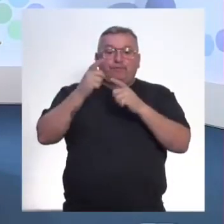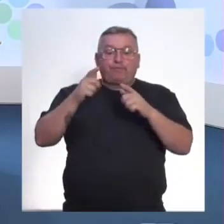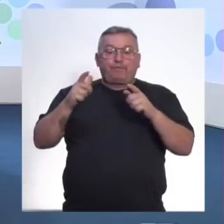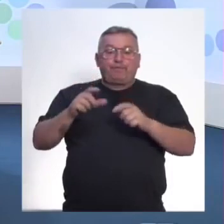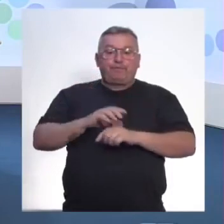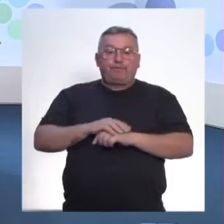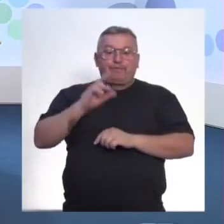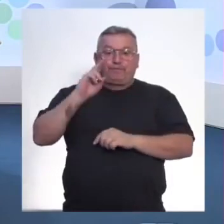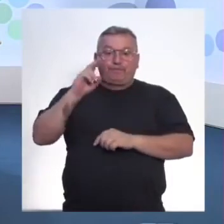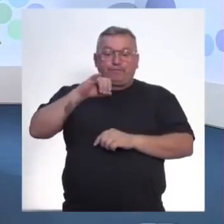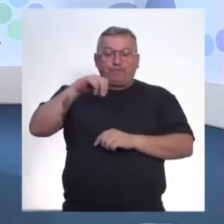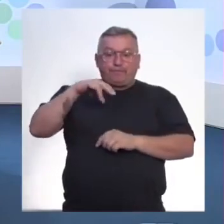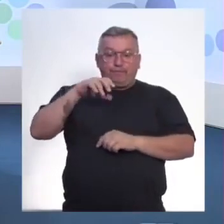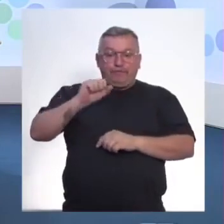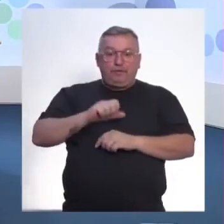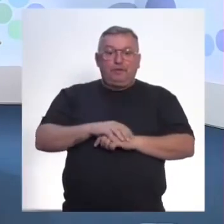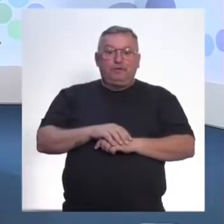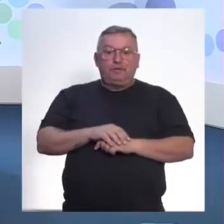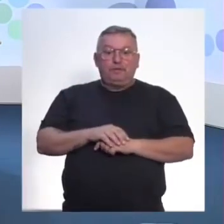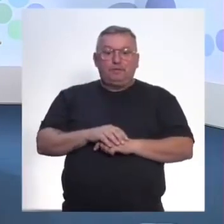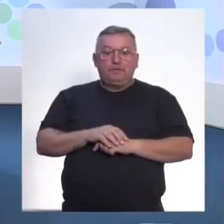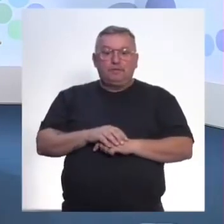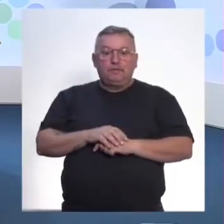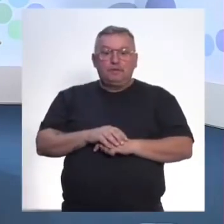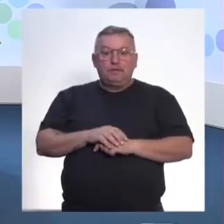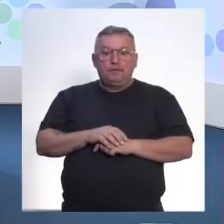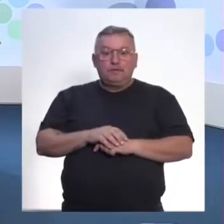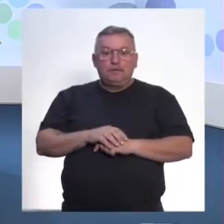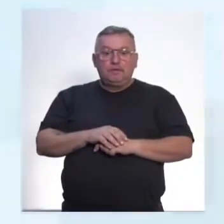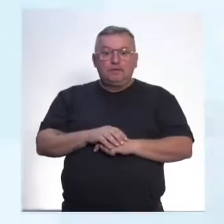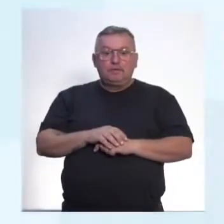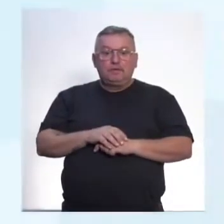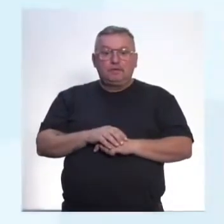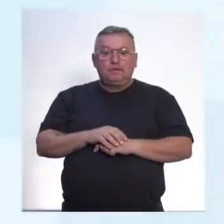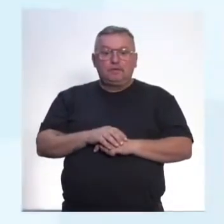pontos. Vamos lá, Jonas. Então, a ideia aqui é que a gente tem... Não sei se está escrevendo.